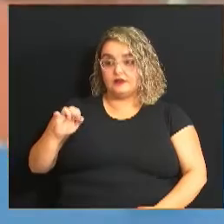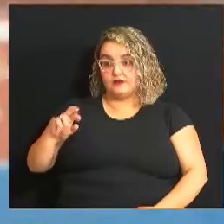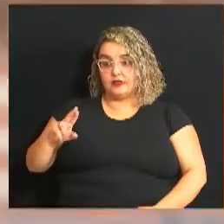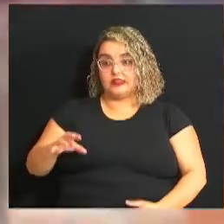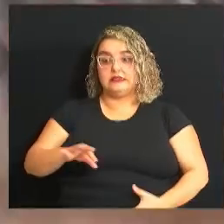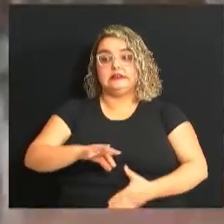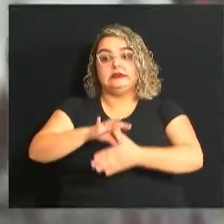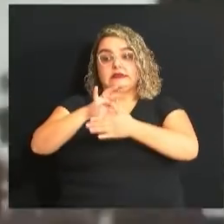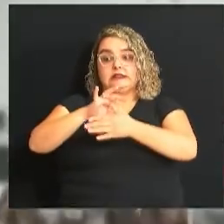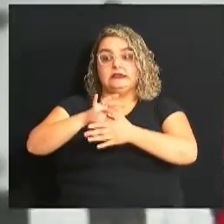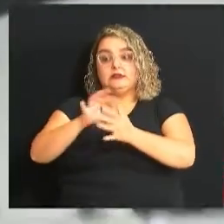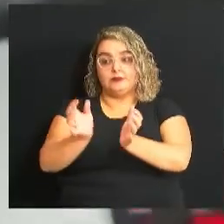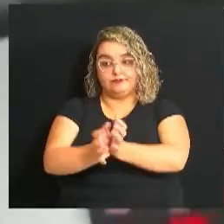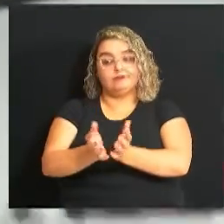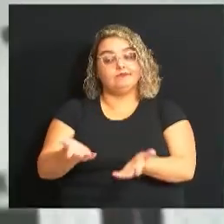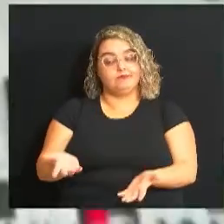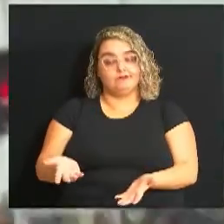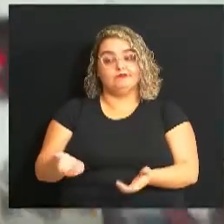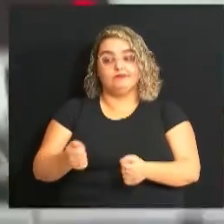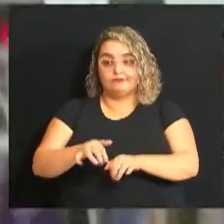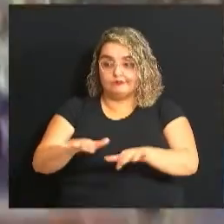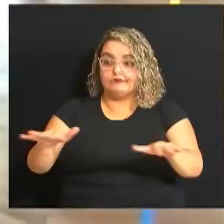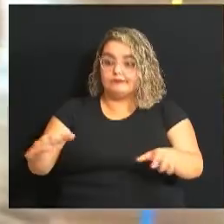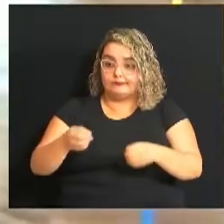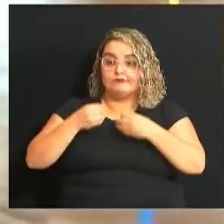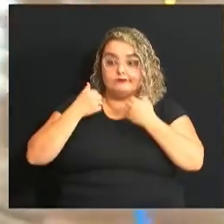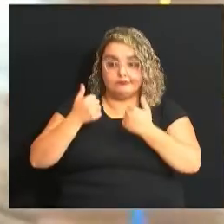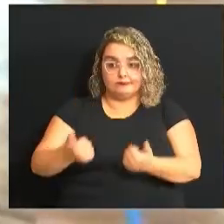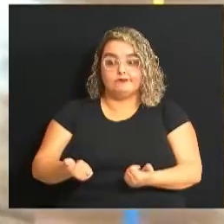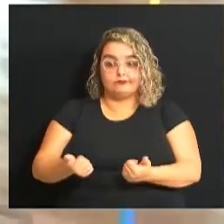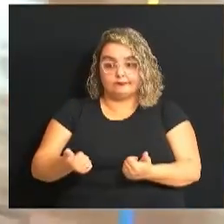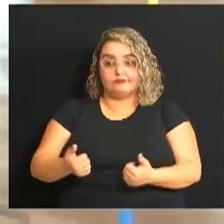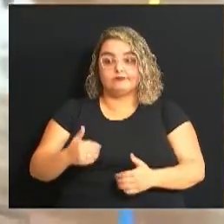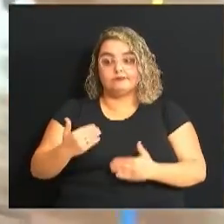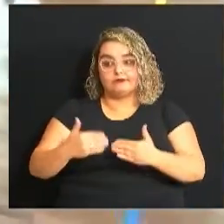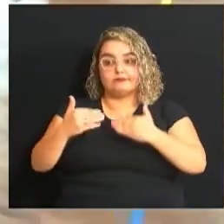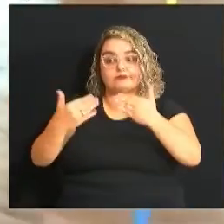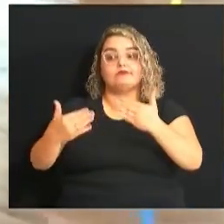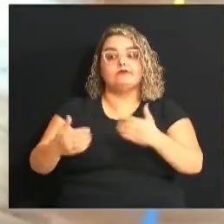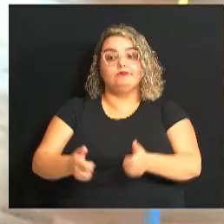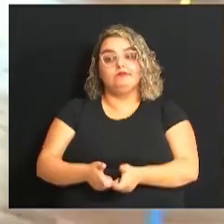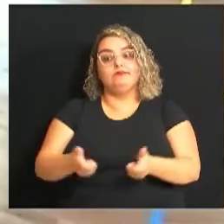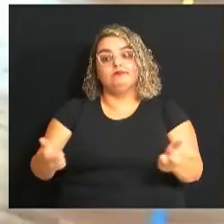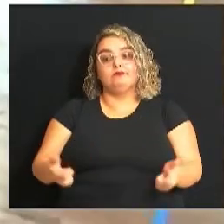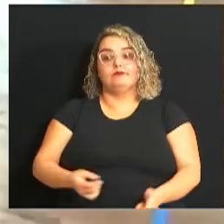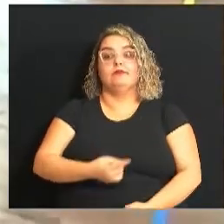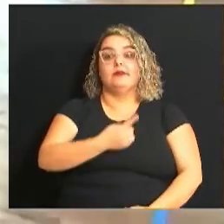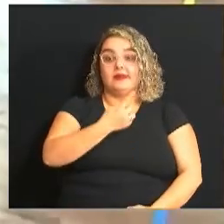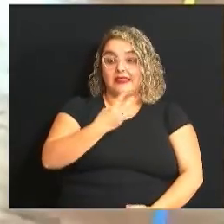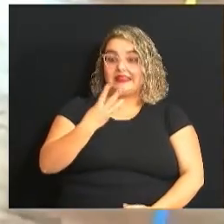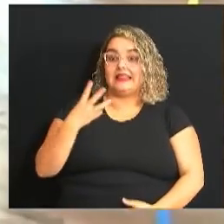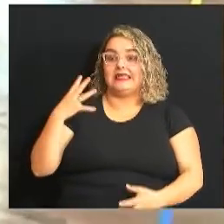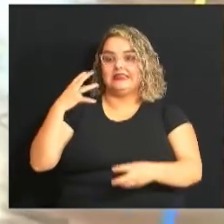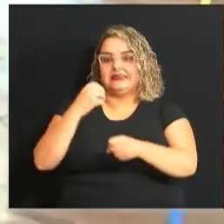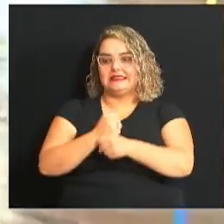equipe mandante. Distribuiu bem o jogo e a vantagem ficou em 13 pontos,